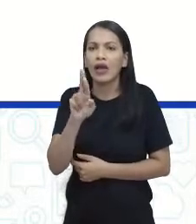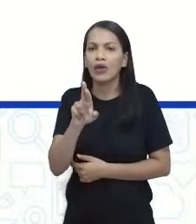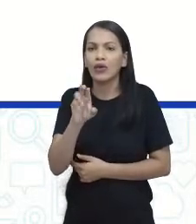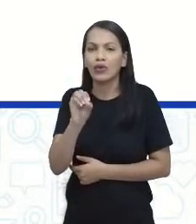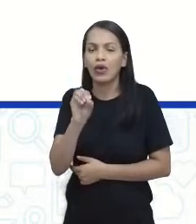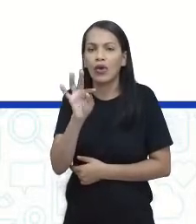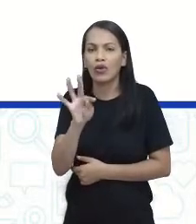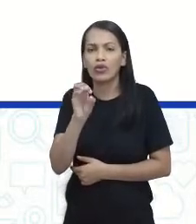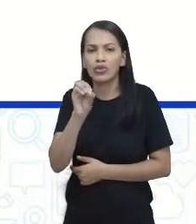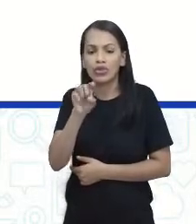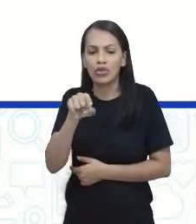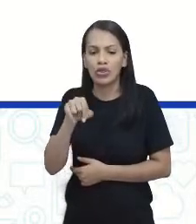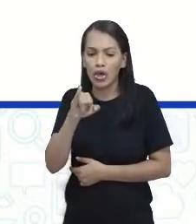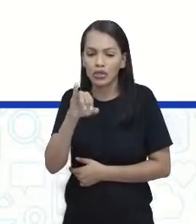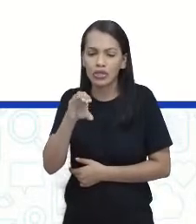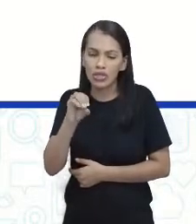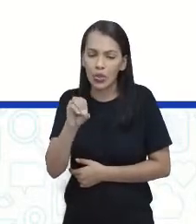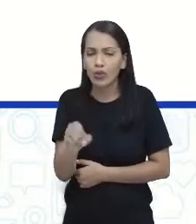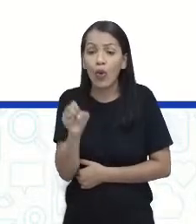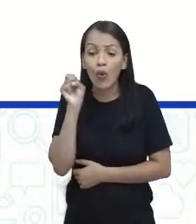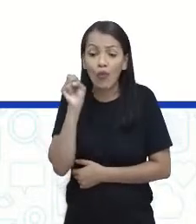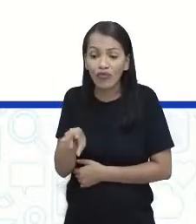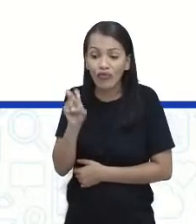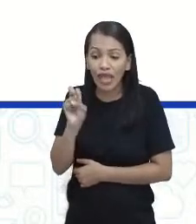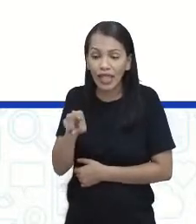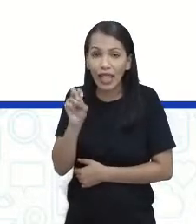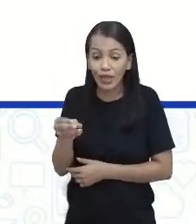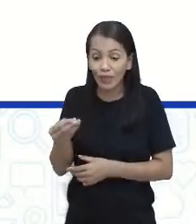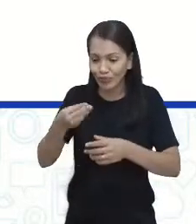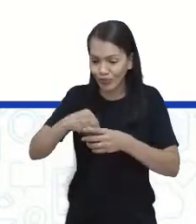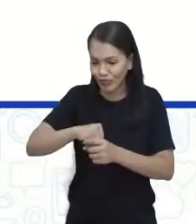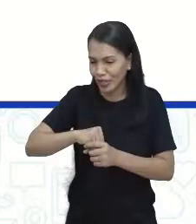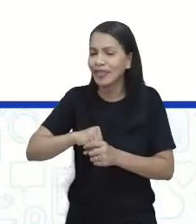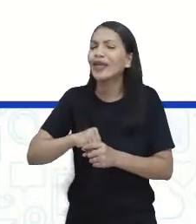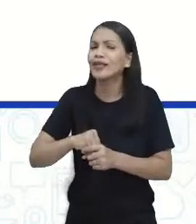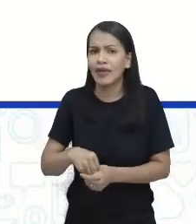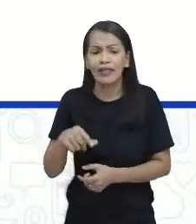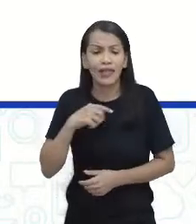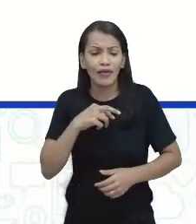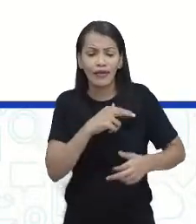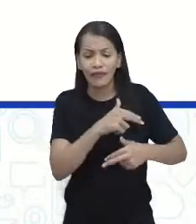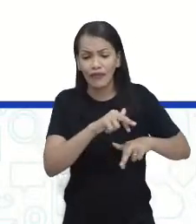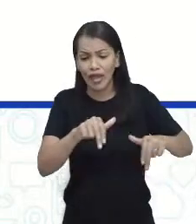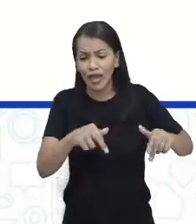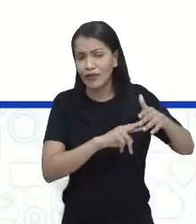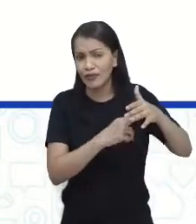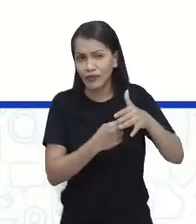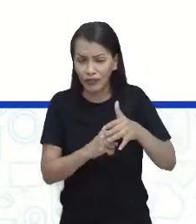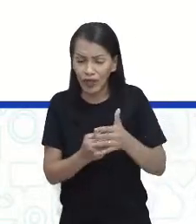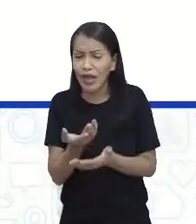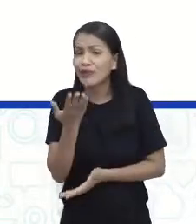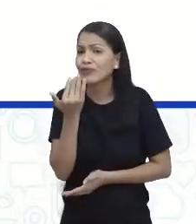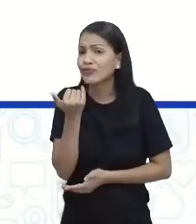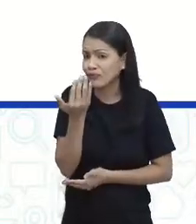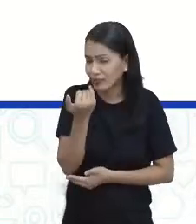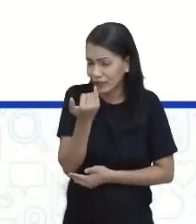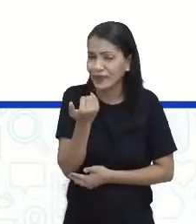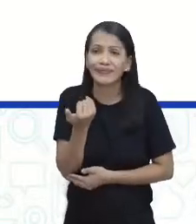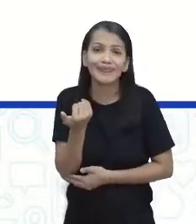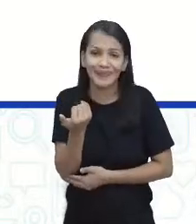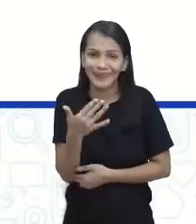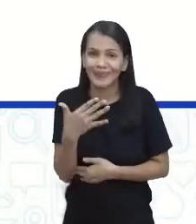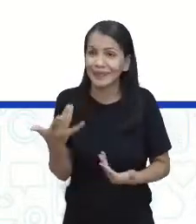da agricultura orgânica, né, professora Isabel? Tão importante, existem tantas feirinhas por aí, né, já, com alimentos orgânicos, que